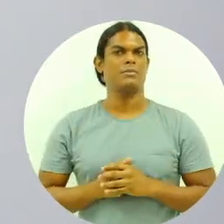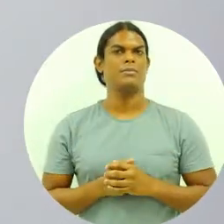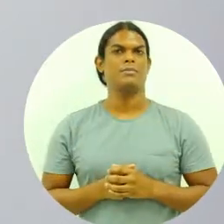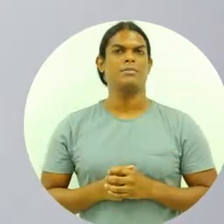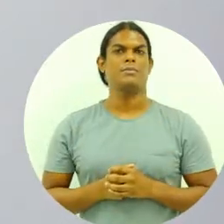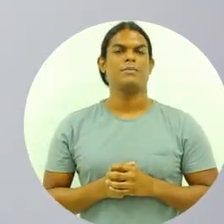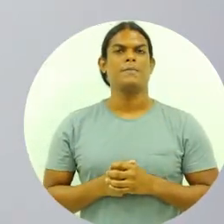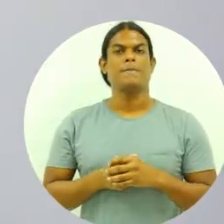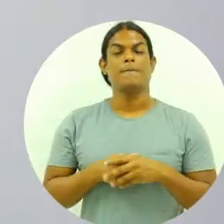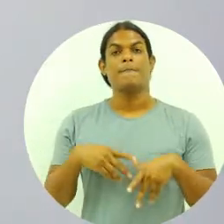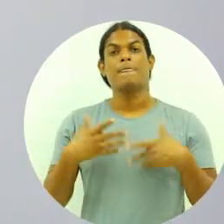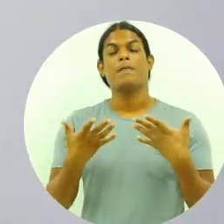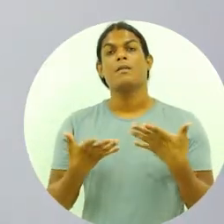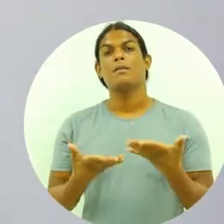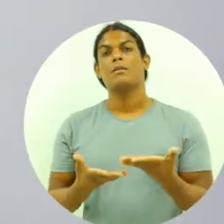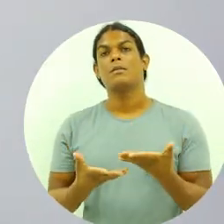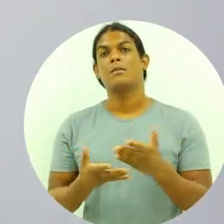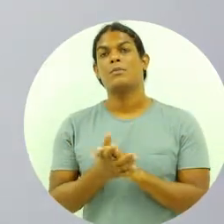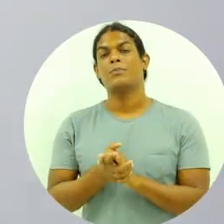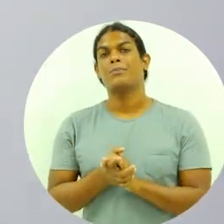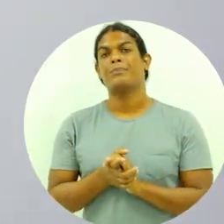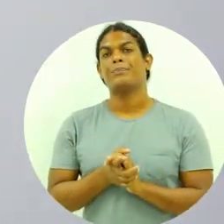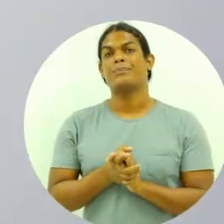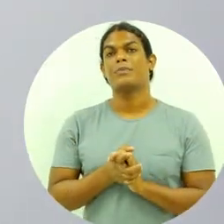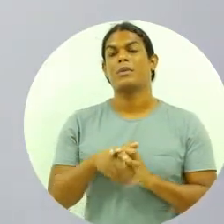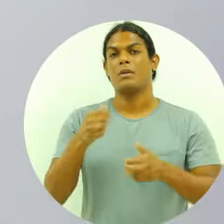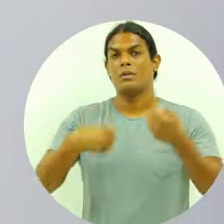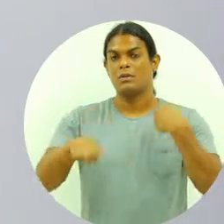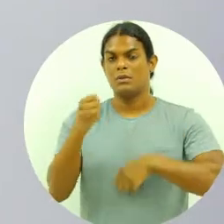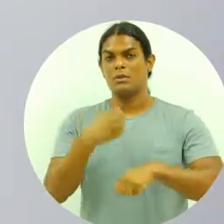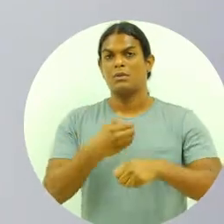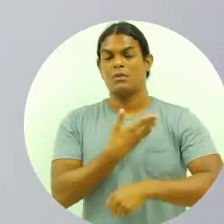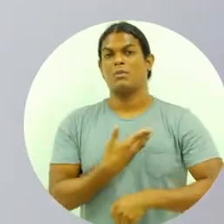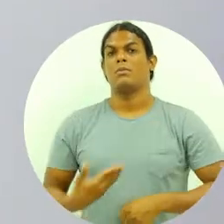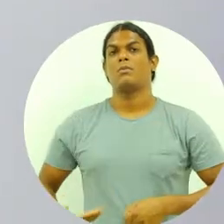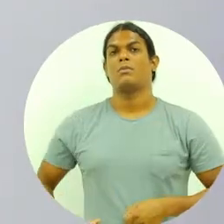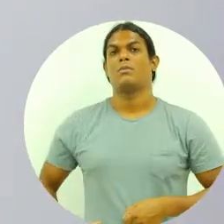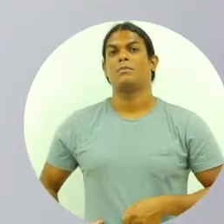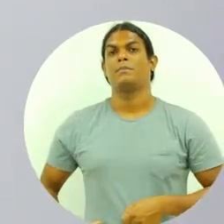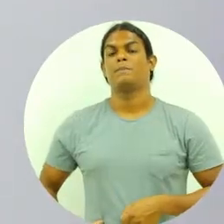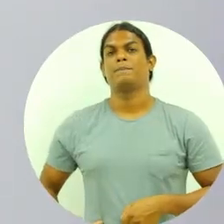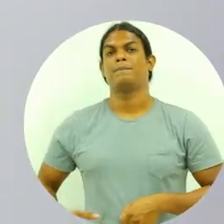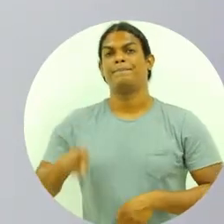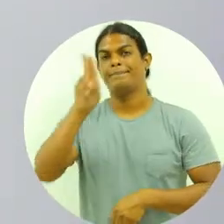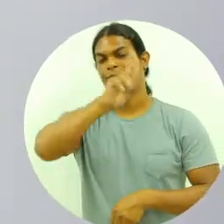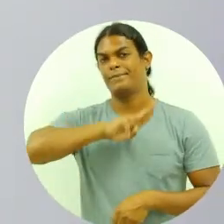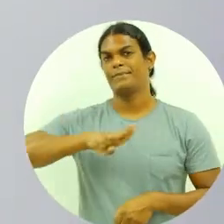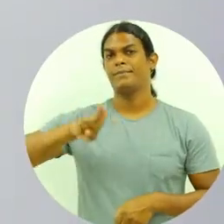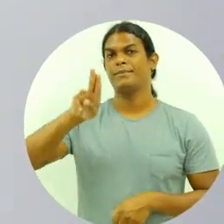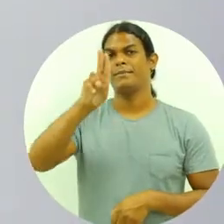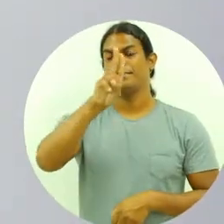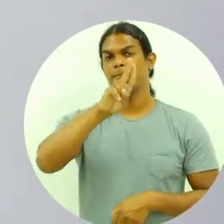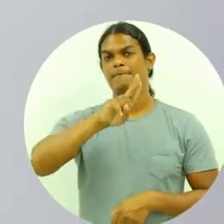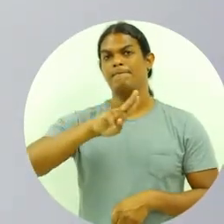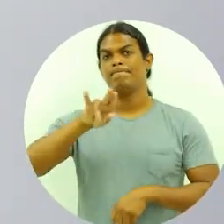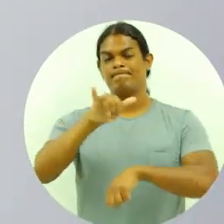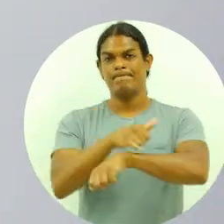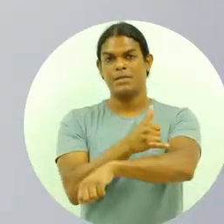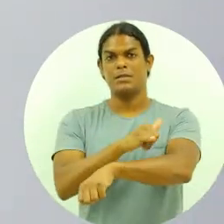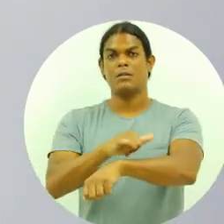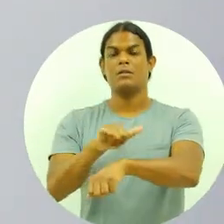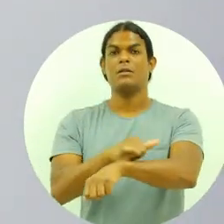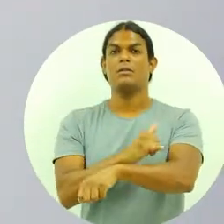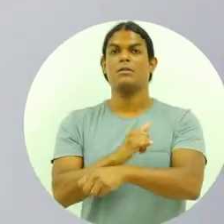que para se operacionalizar, a administração pública vai lançar mão de mecanismos,